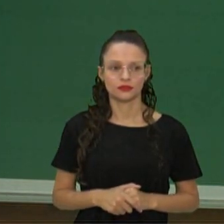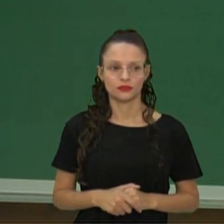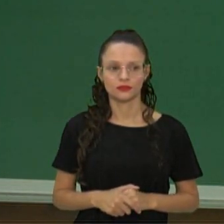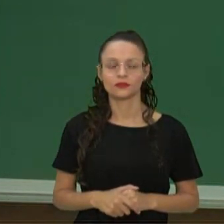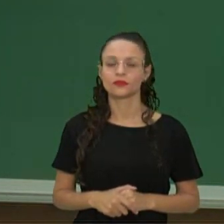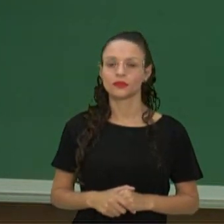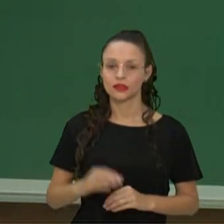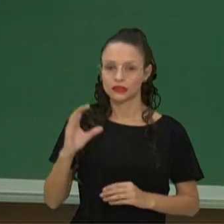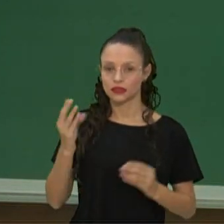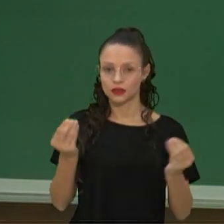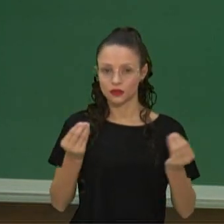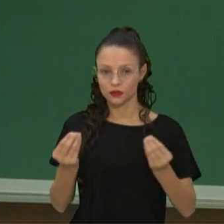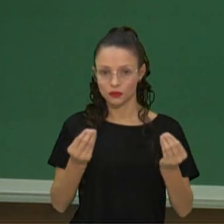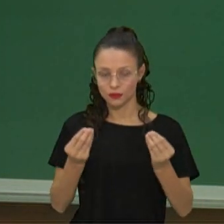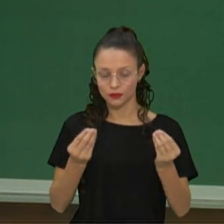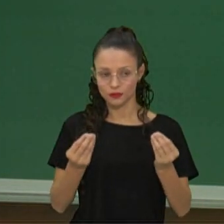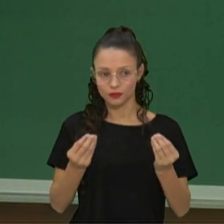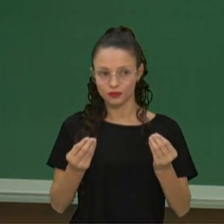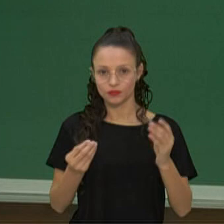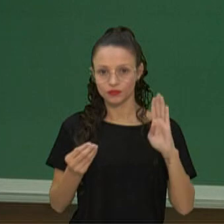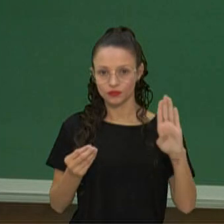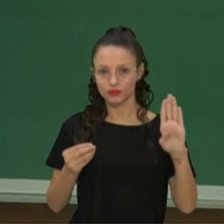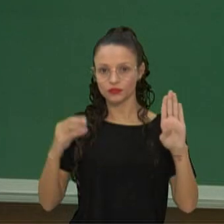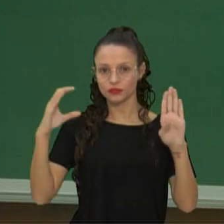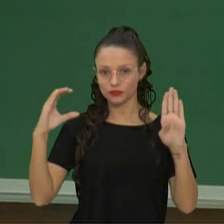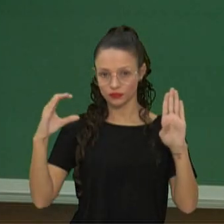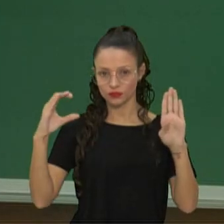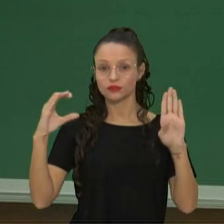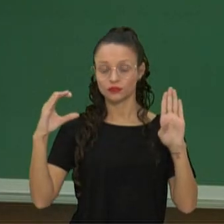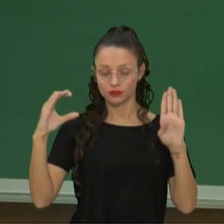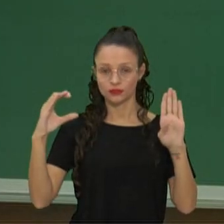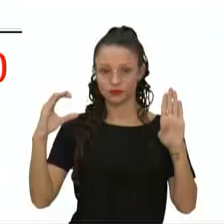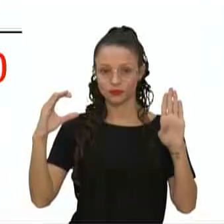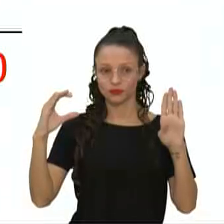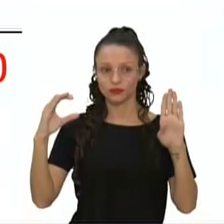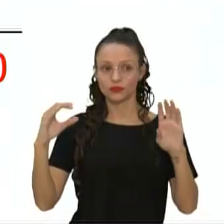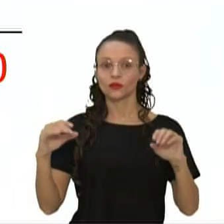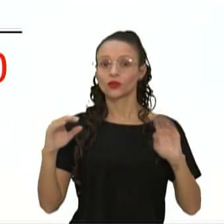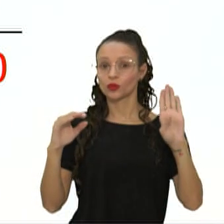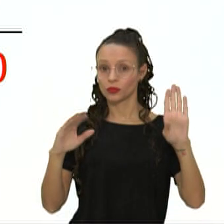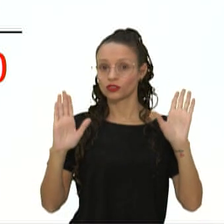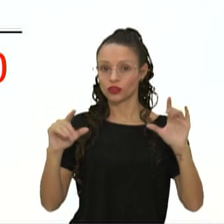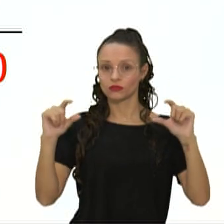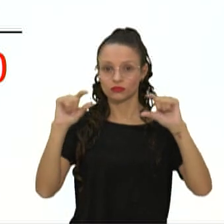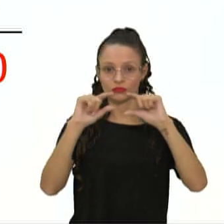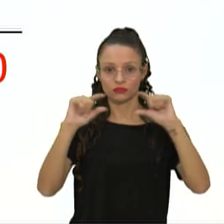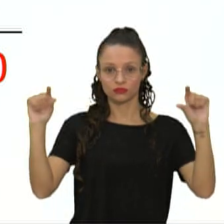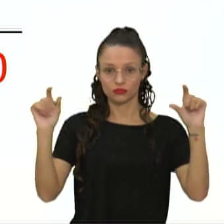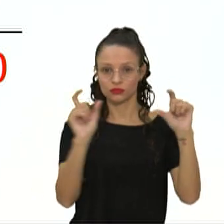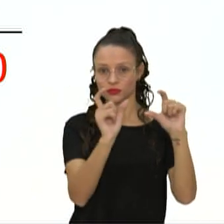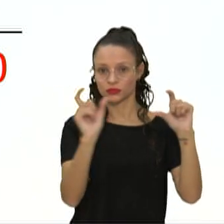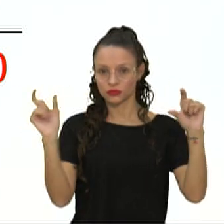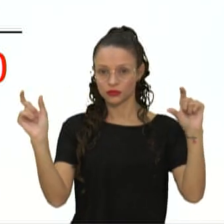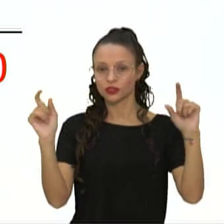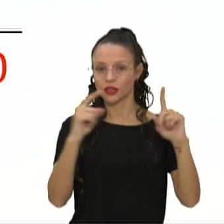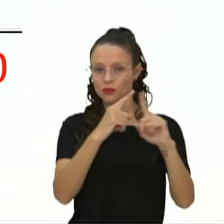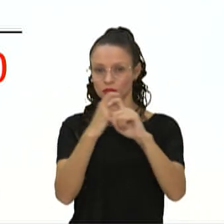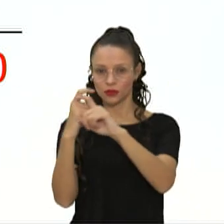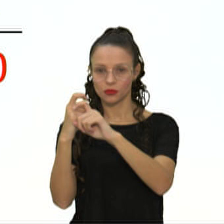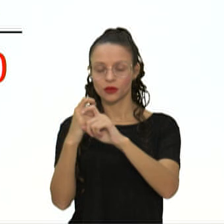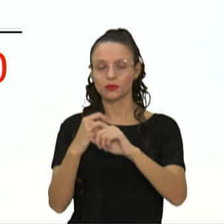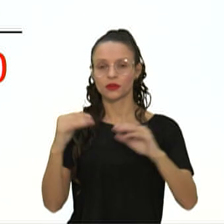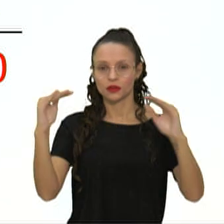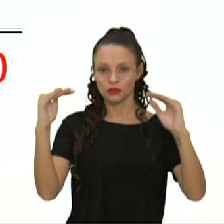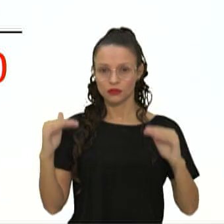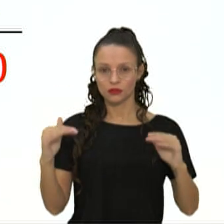Na letra C, o que nós temos? Nós temos B mais C. Então o polinômio B está ali. O polinômio C eu vou escrever embaixo, tendo esse cuidado. O